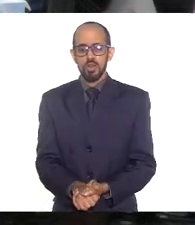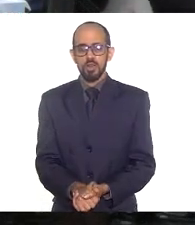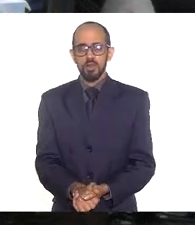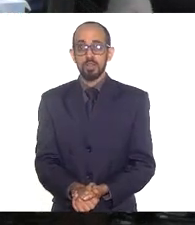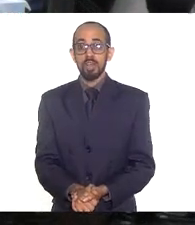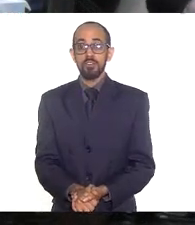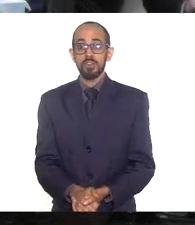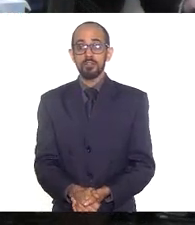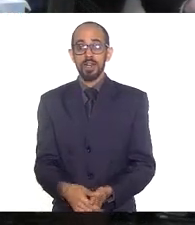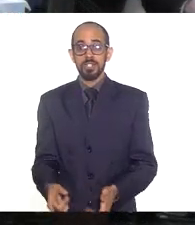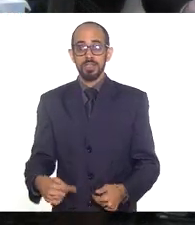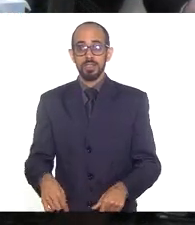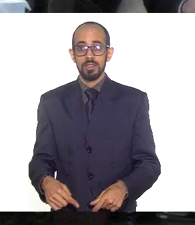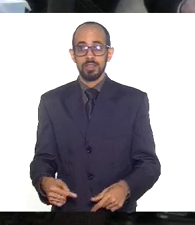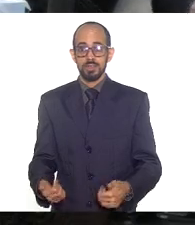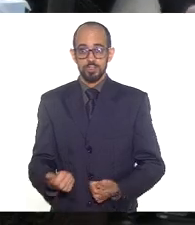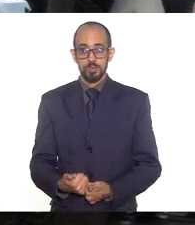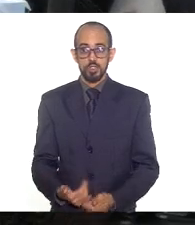lei